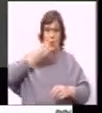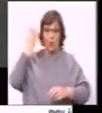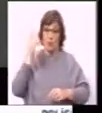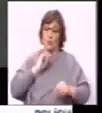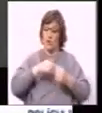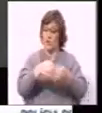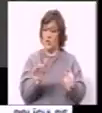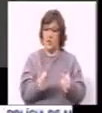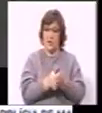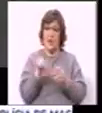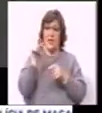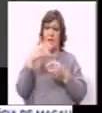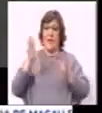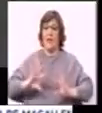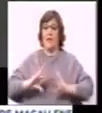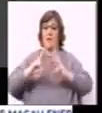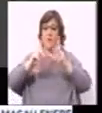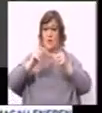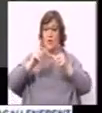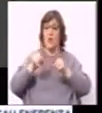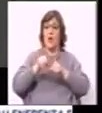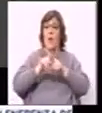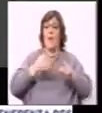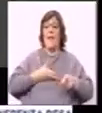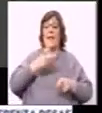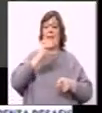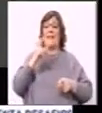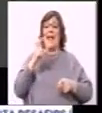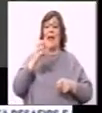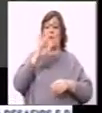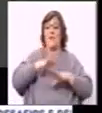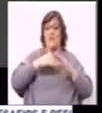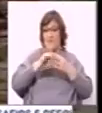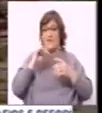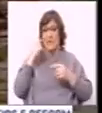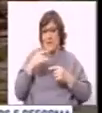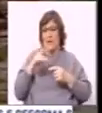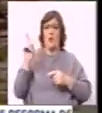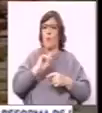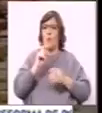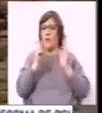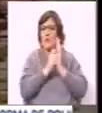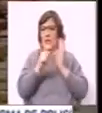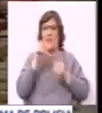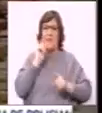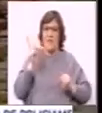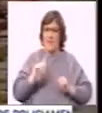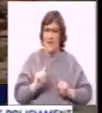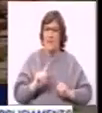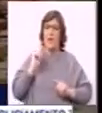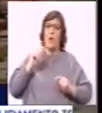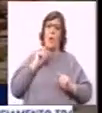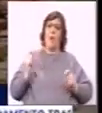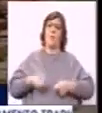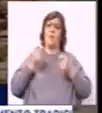geral e terá que o que a evolução das espécies como dar nem fazia todo o sentido forte assim não poderíamos deixar de assinalar esta data uma data comemorativa